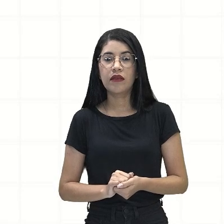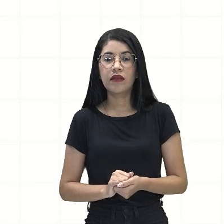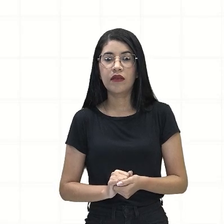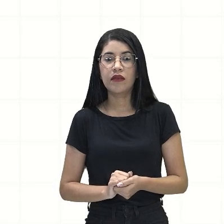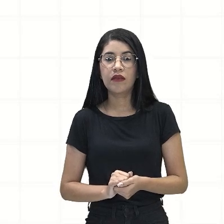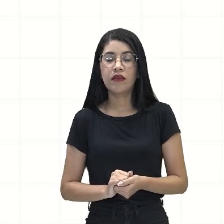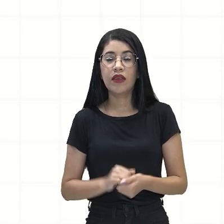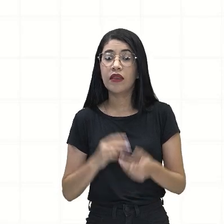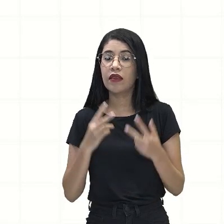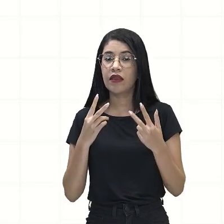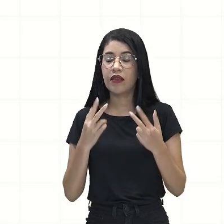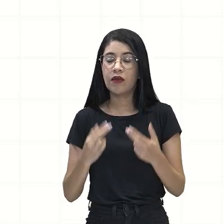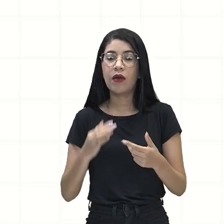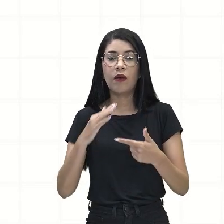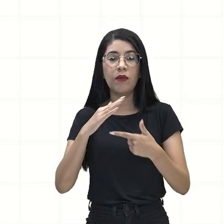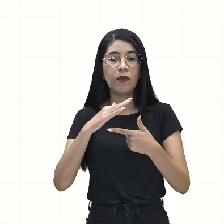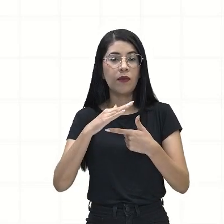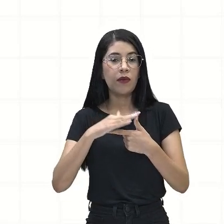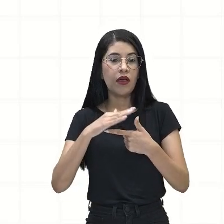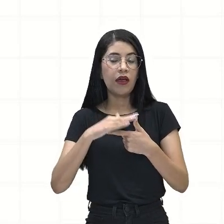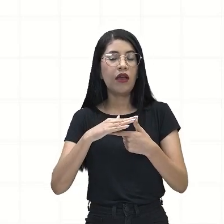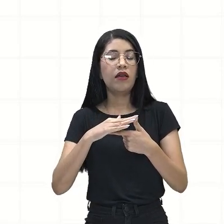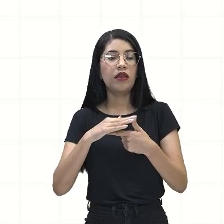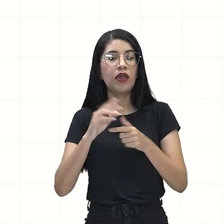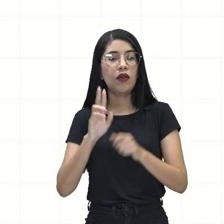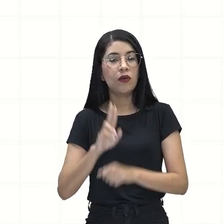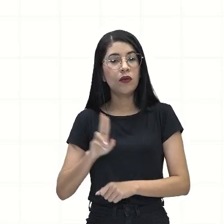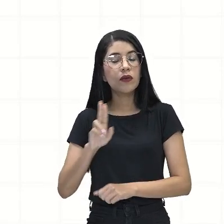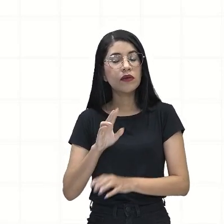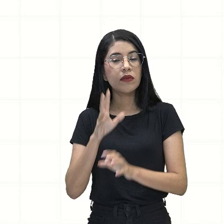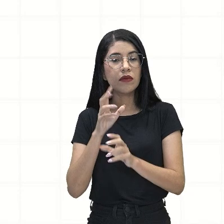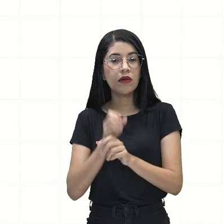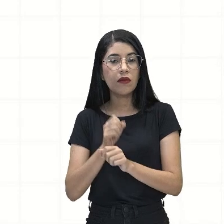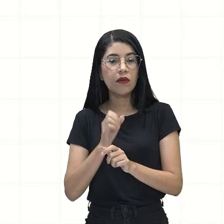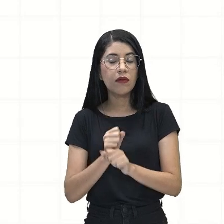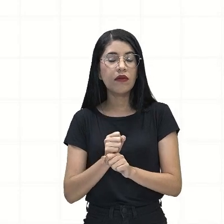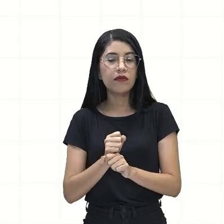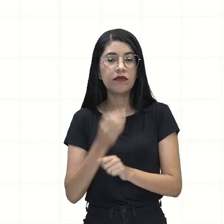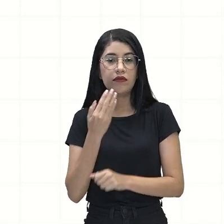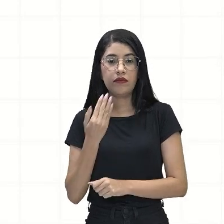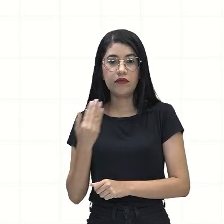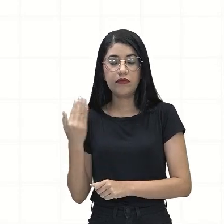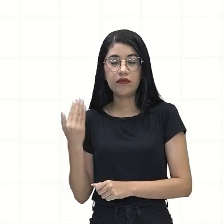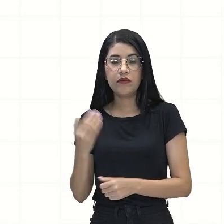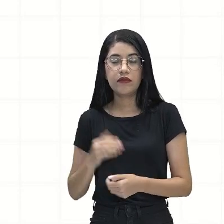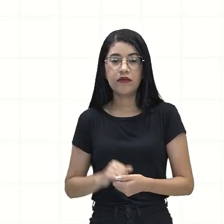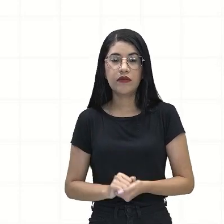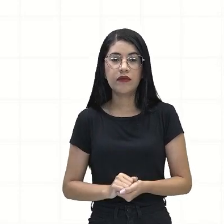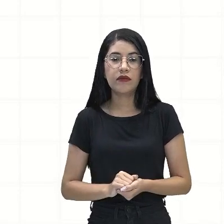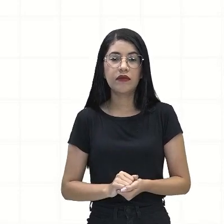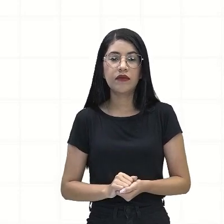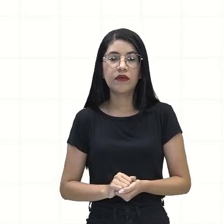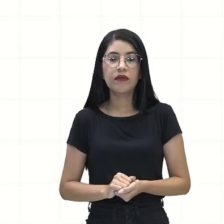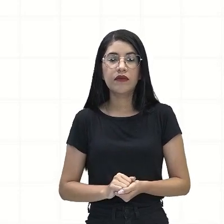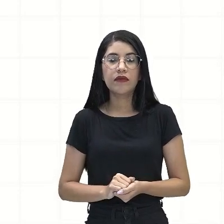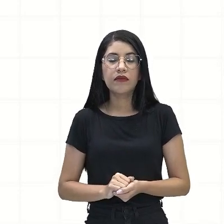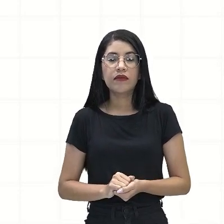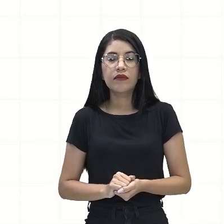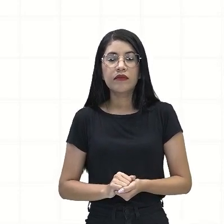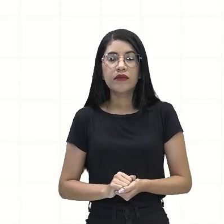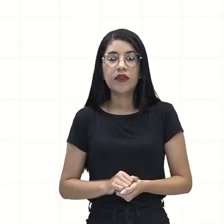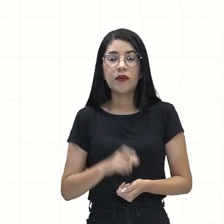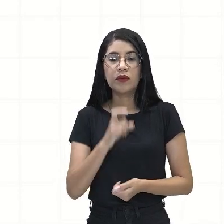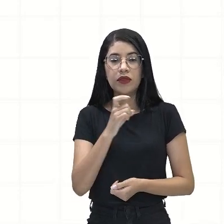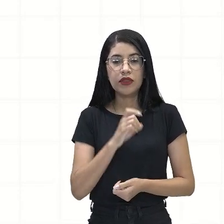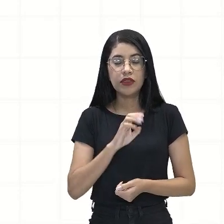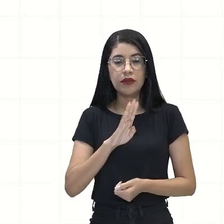de Pitágoras aplicado no problema, né? A gente pega aqui a subtração do x do B menos o x